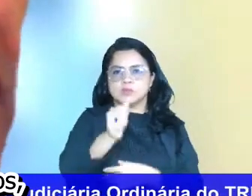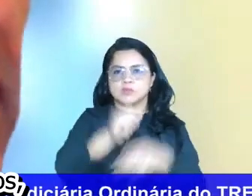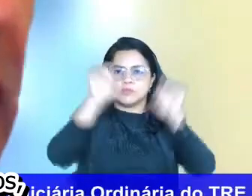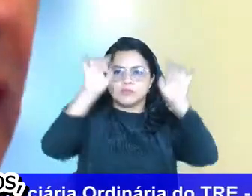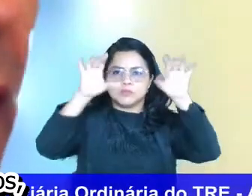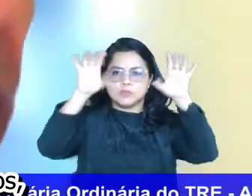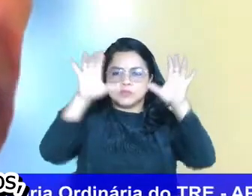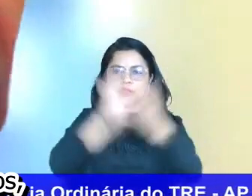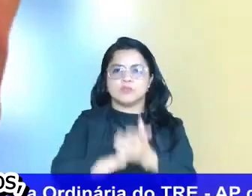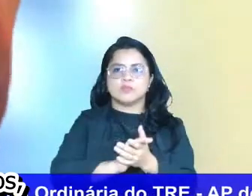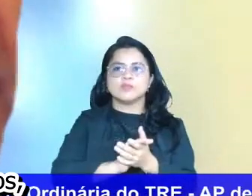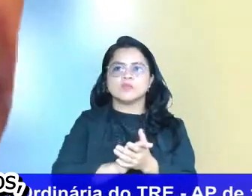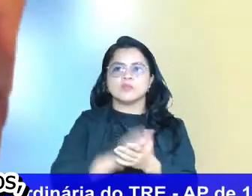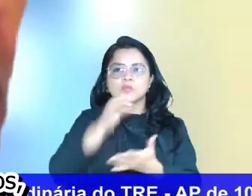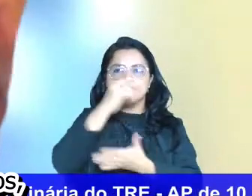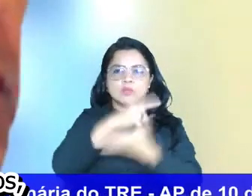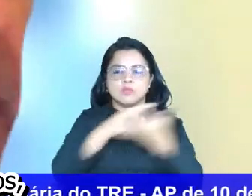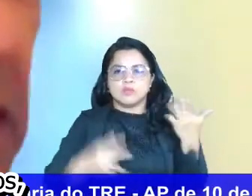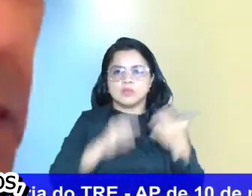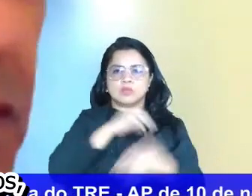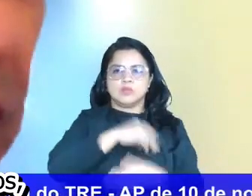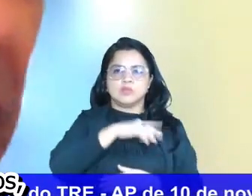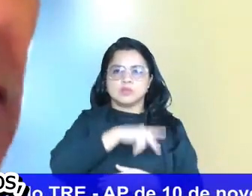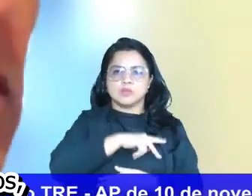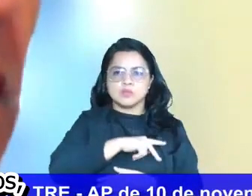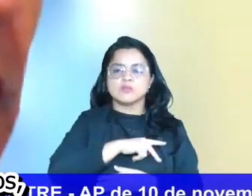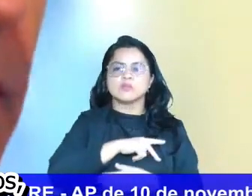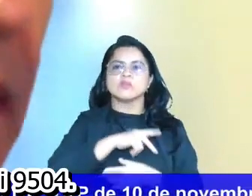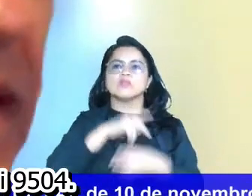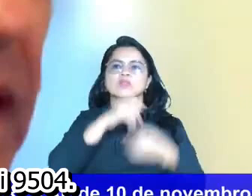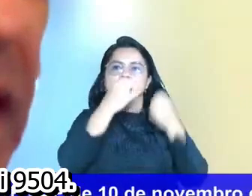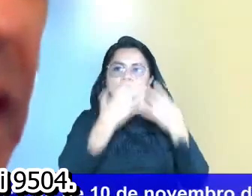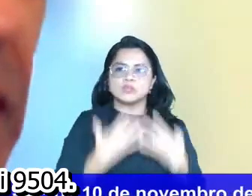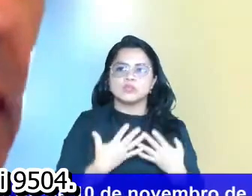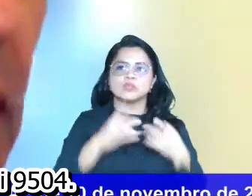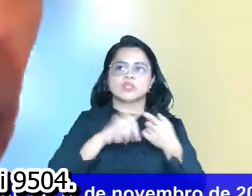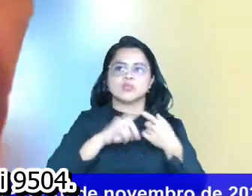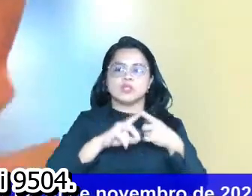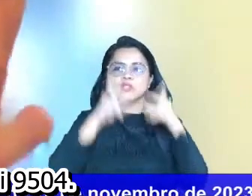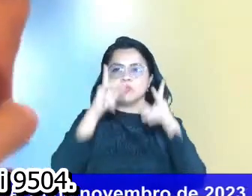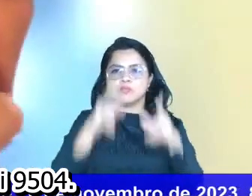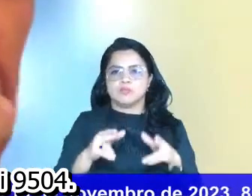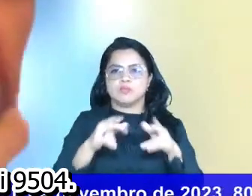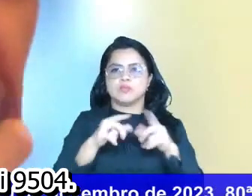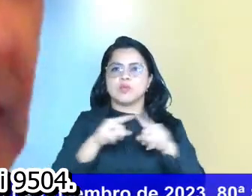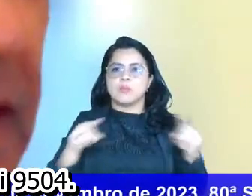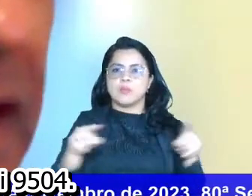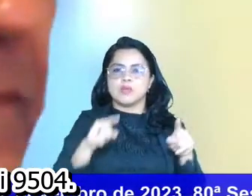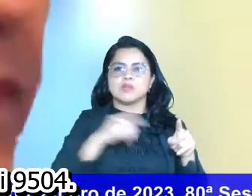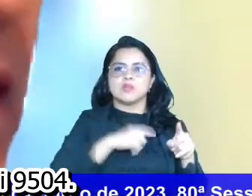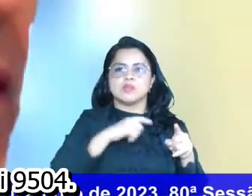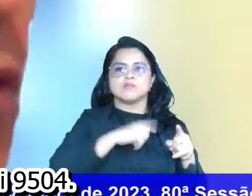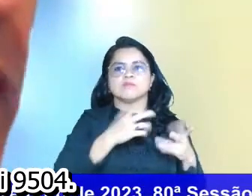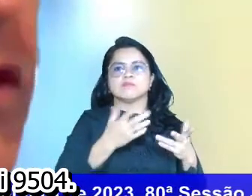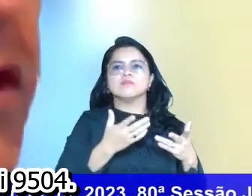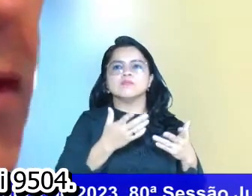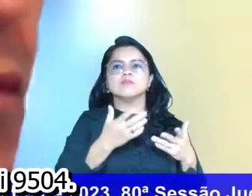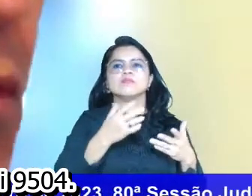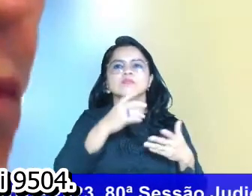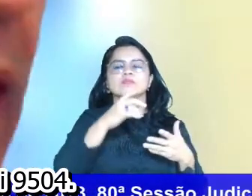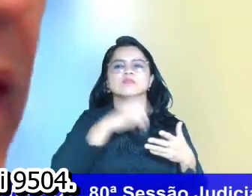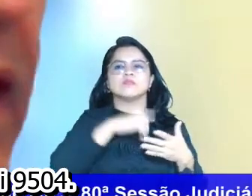o relator o Ministério Público os mesmos fatos, mas aqui com infringência